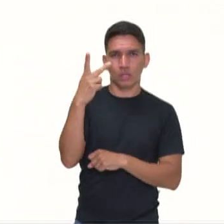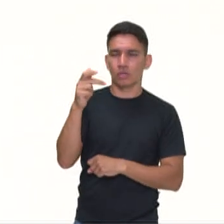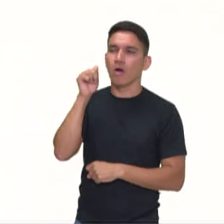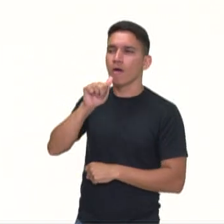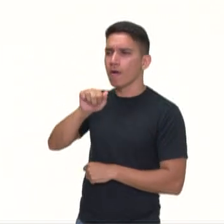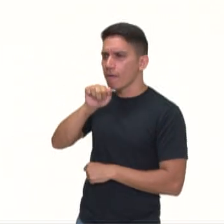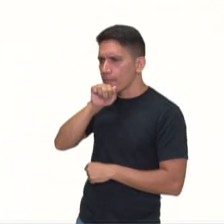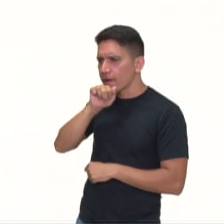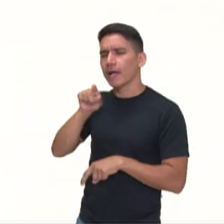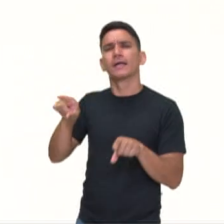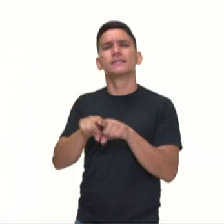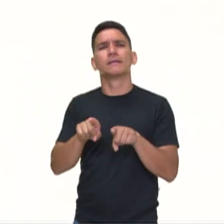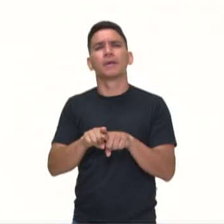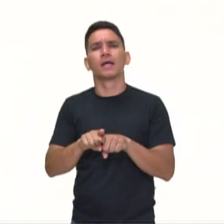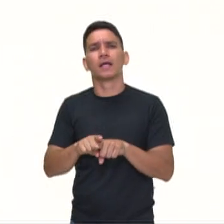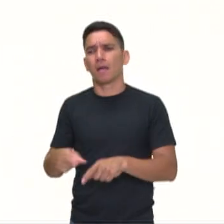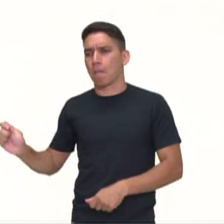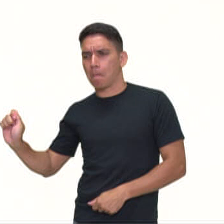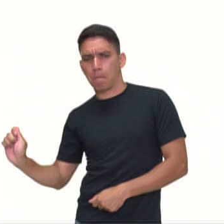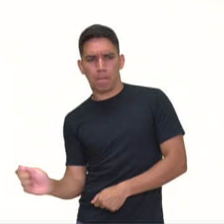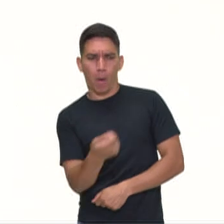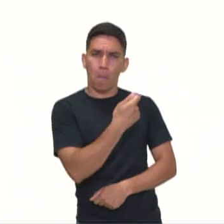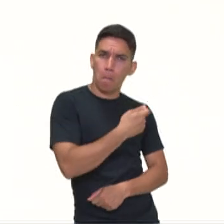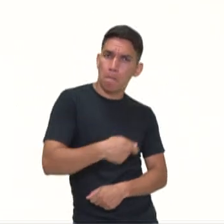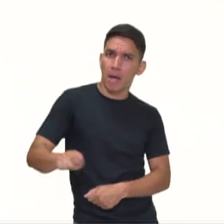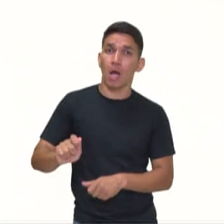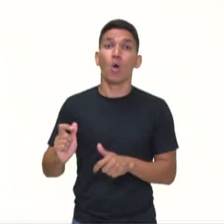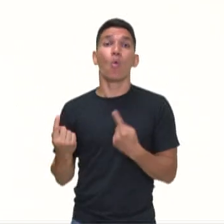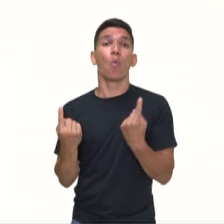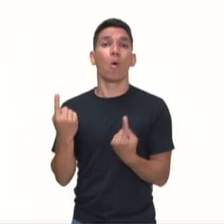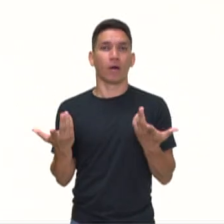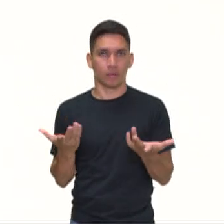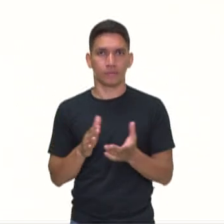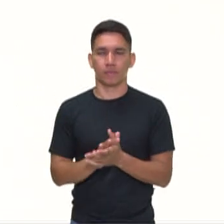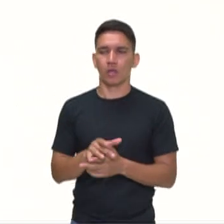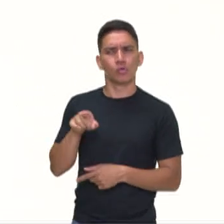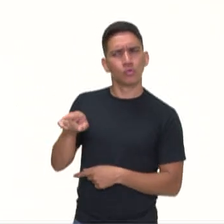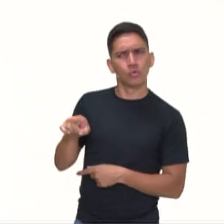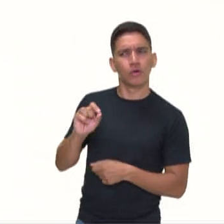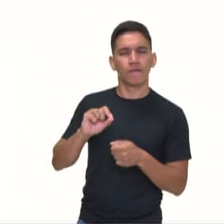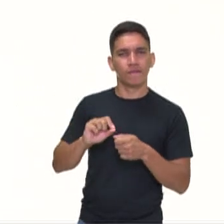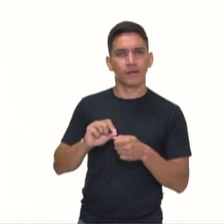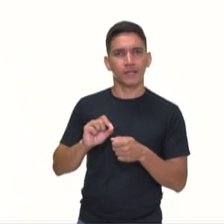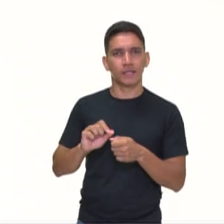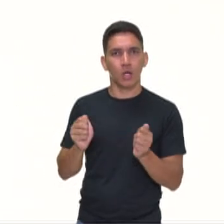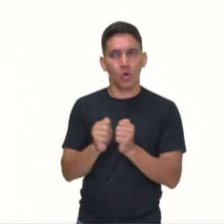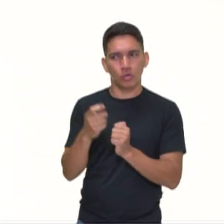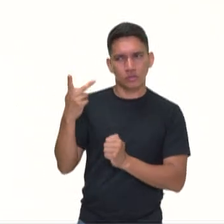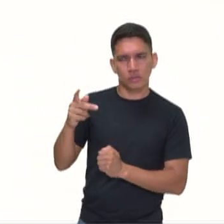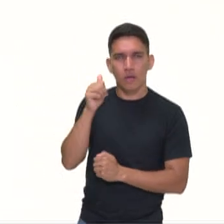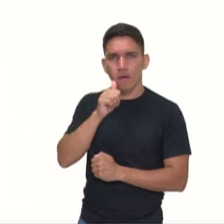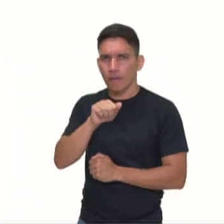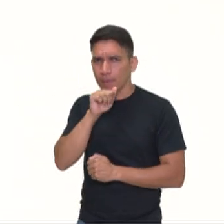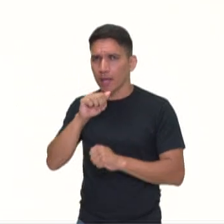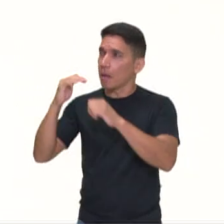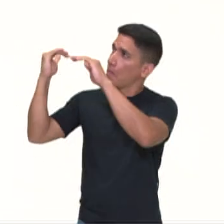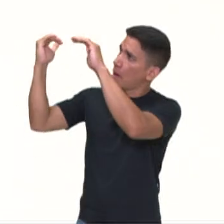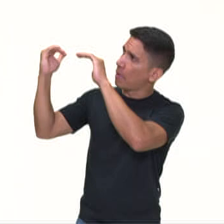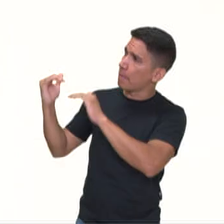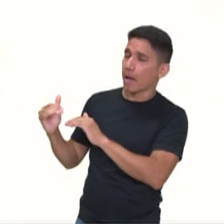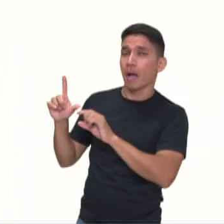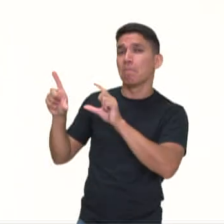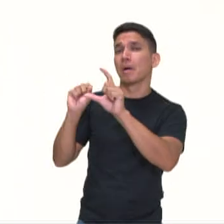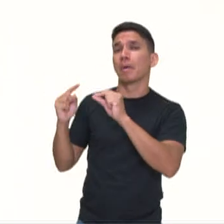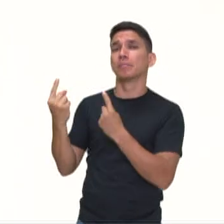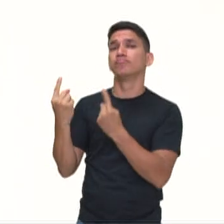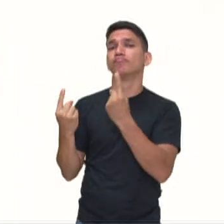tennis, qual delas estará da forma correta? Do your mother play tennis? Does your mother play tennis? Or is